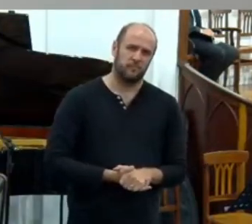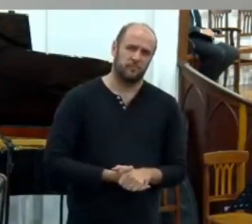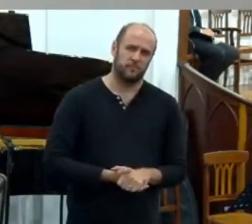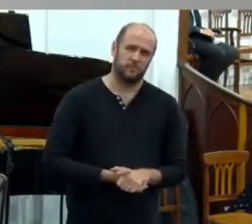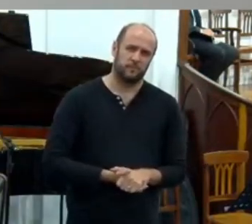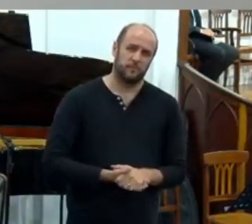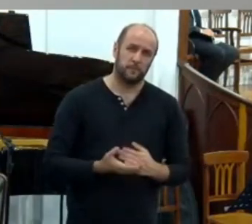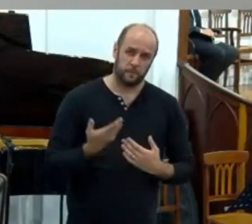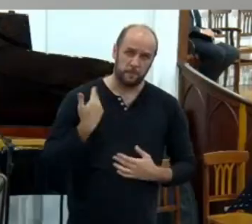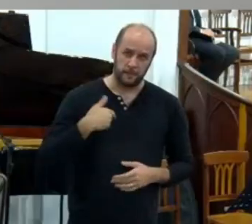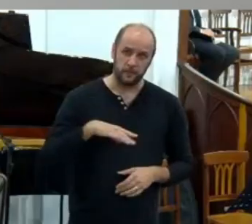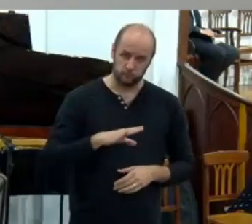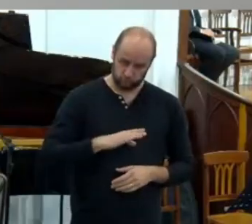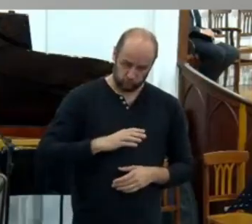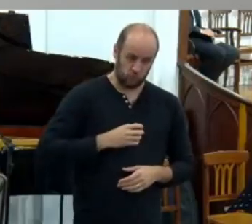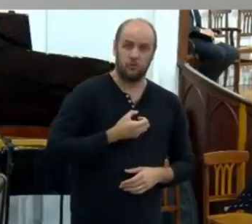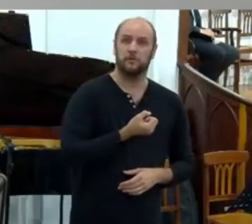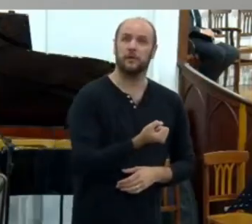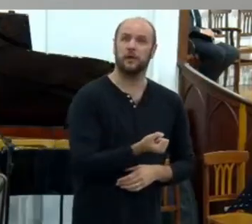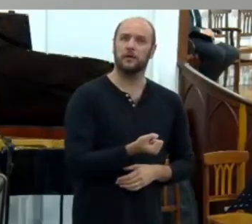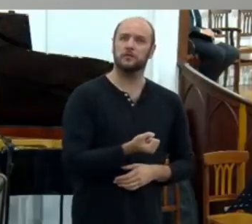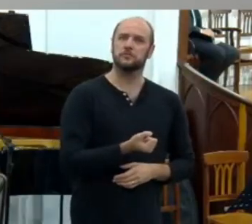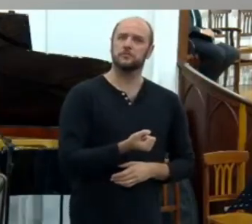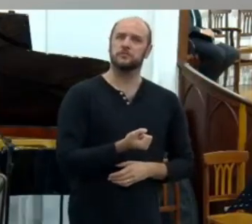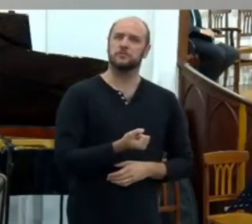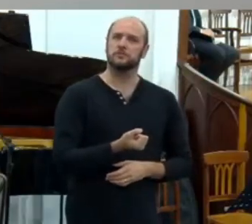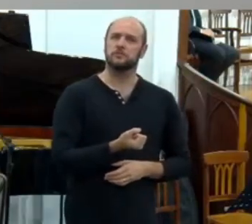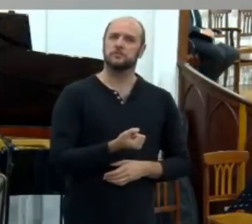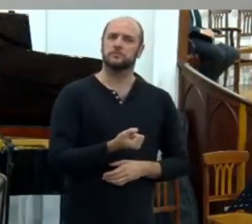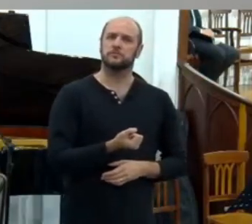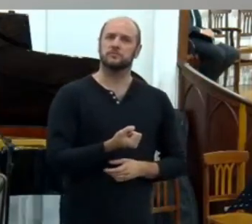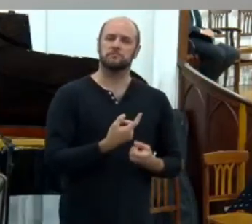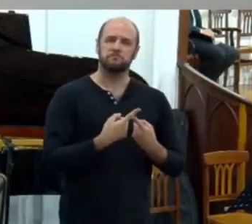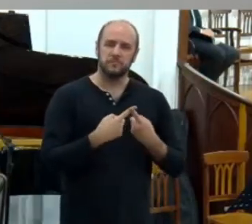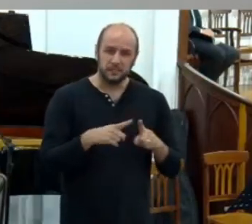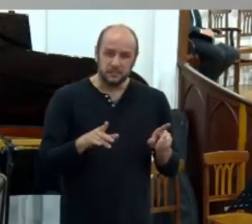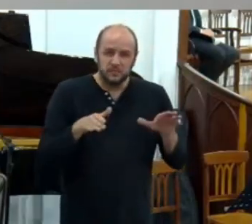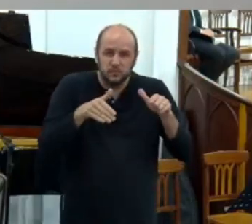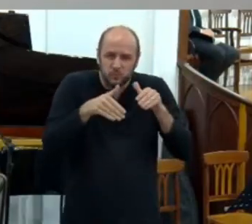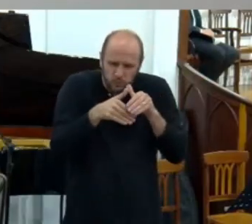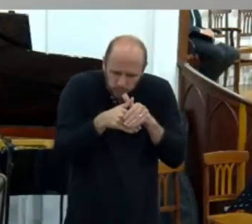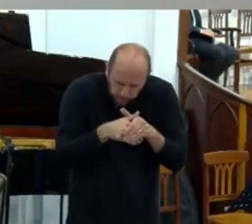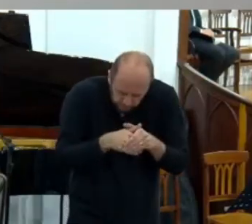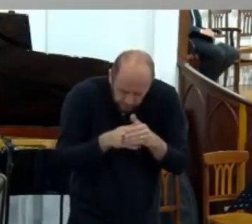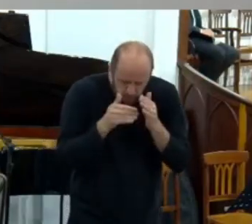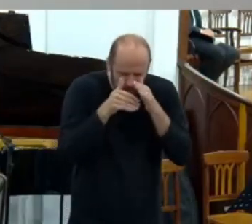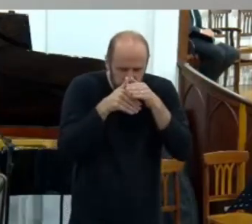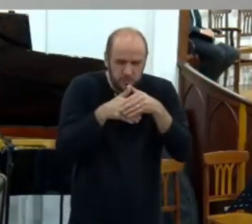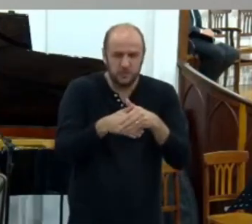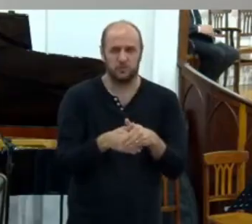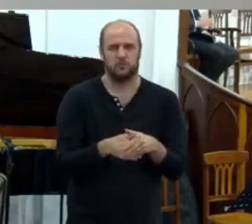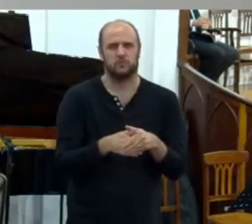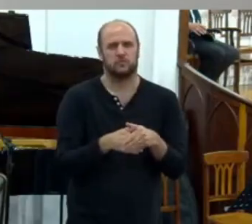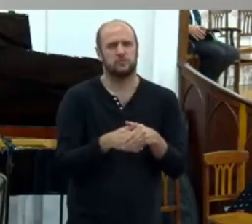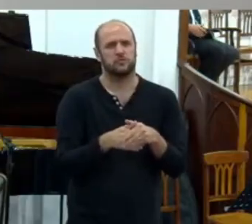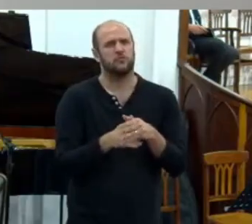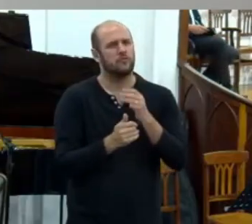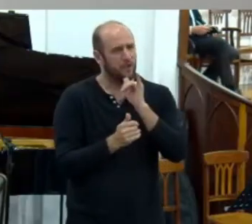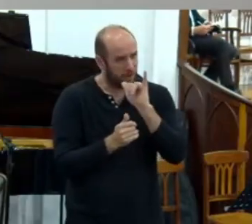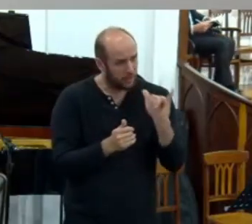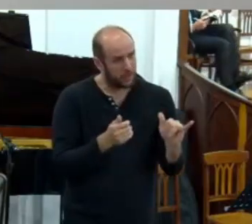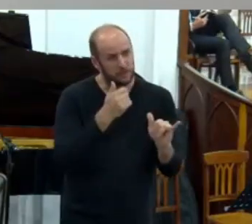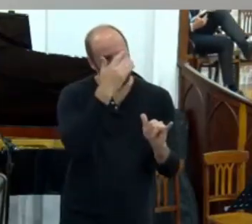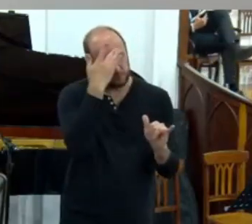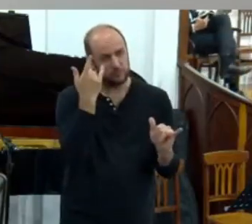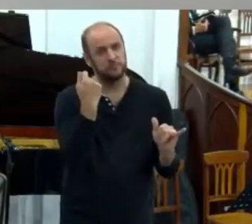Sendo nós ousados, mas humildes e amorosos ao repreender os nossos